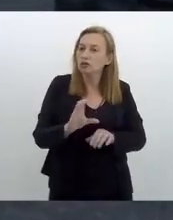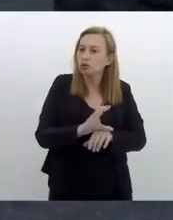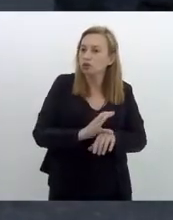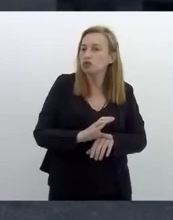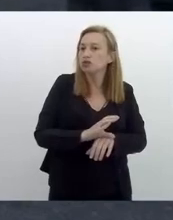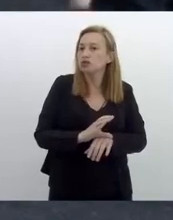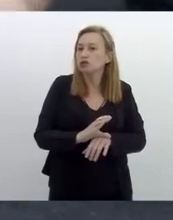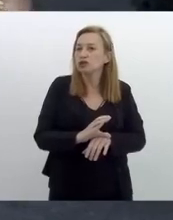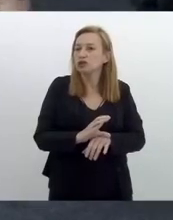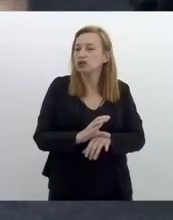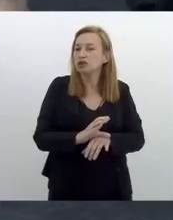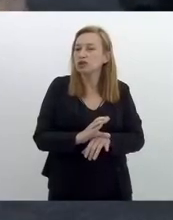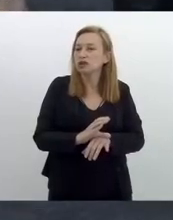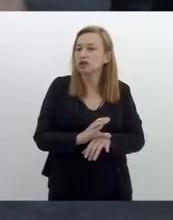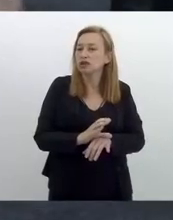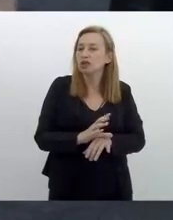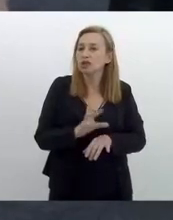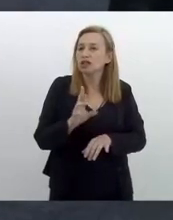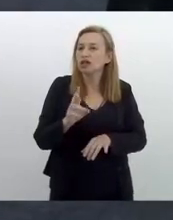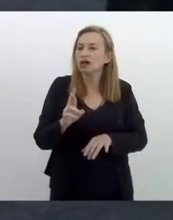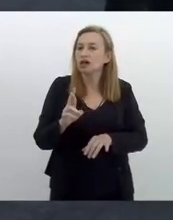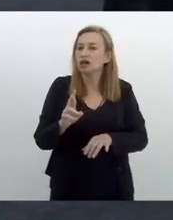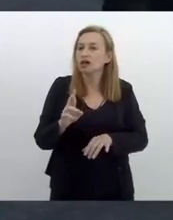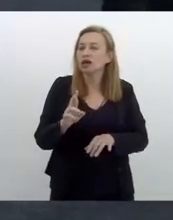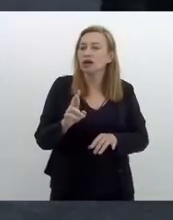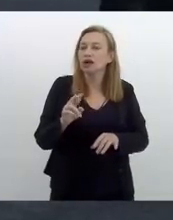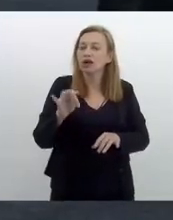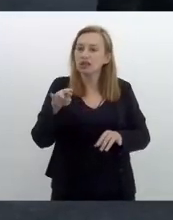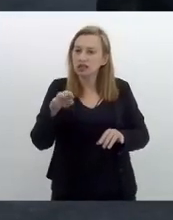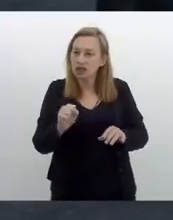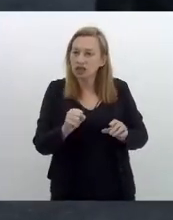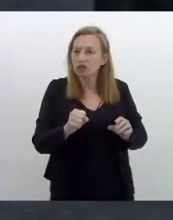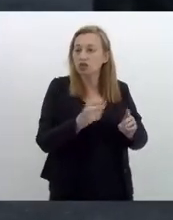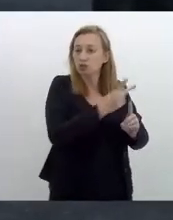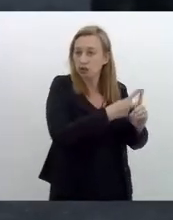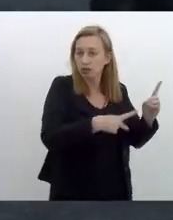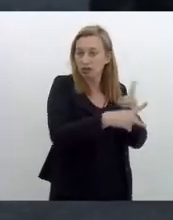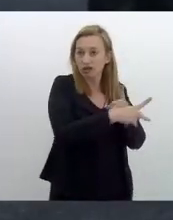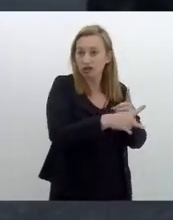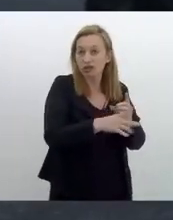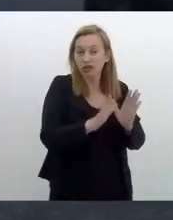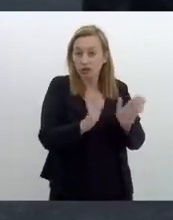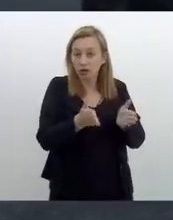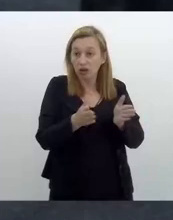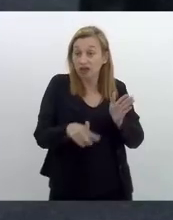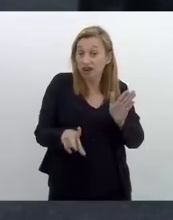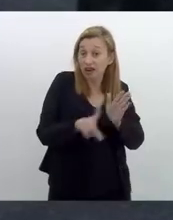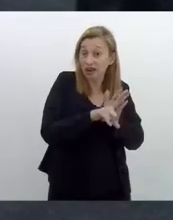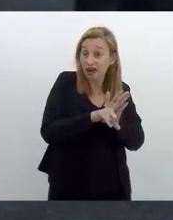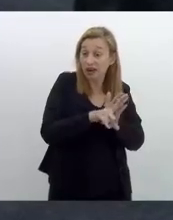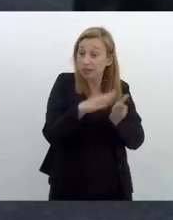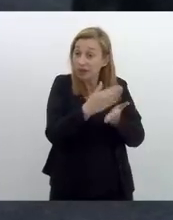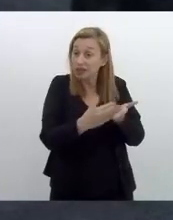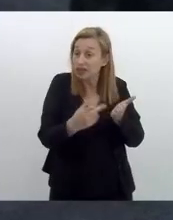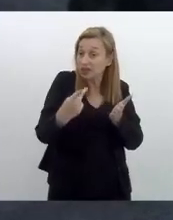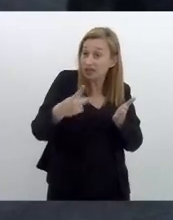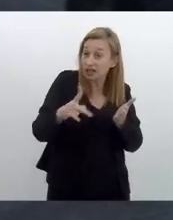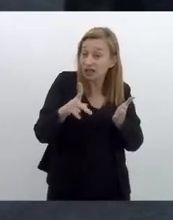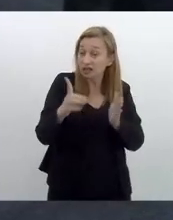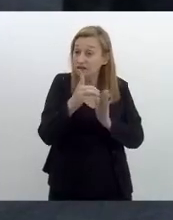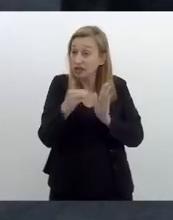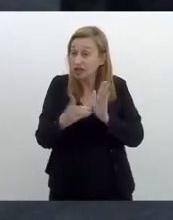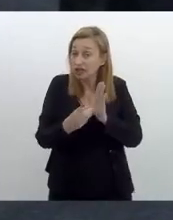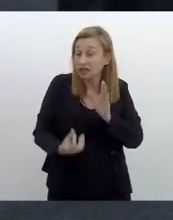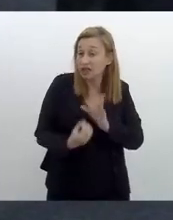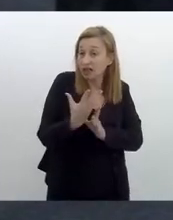as atuais receitas do Rio Previdência que da maneira que elas estão atualmente embora previstas em lei uma parte delas pode ser mudada por decreto